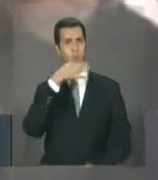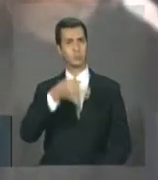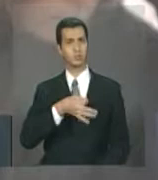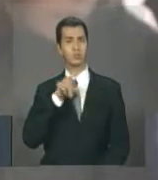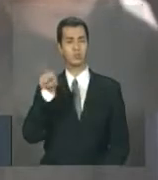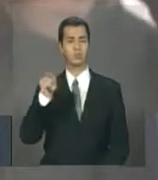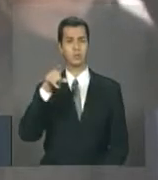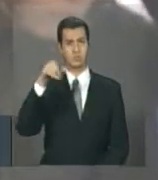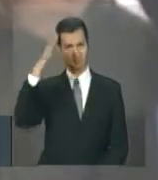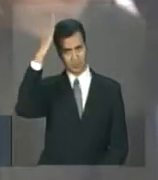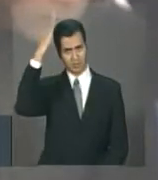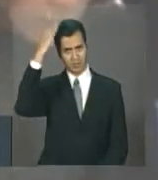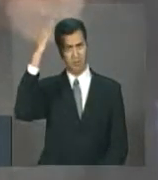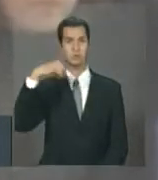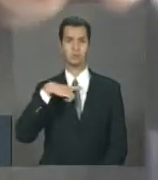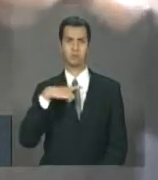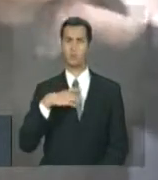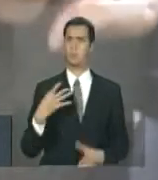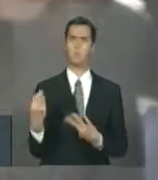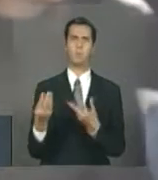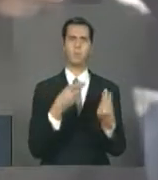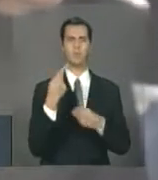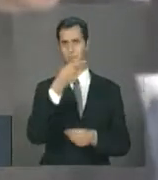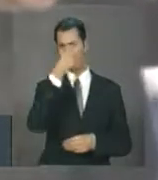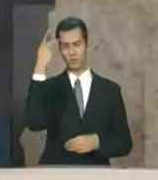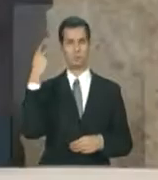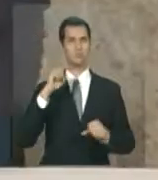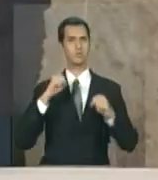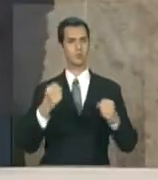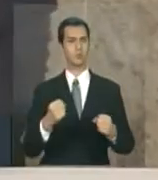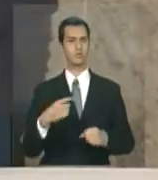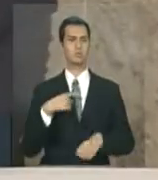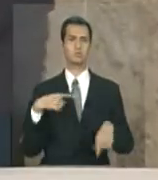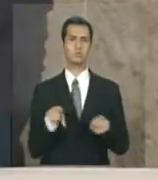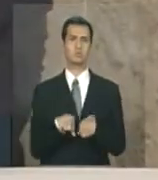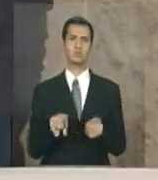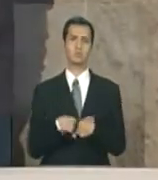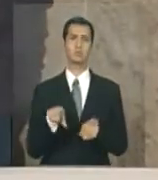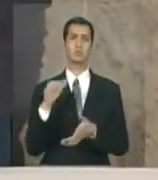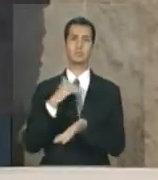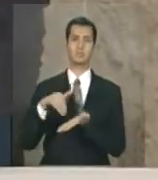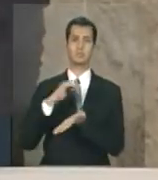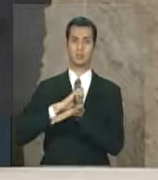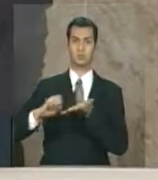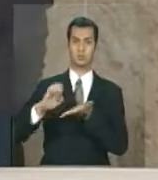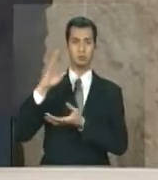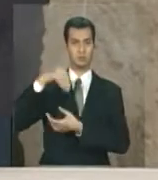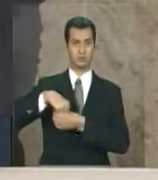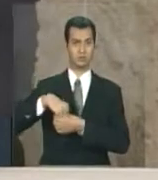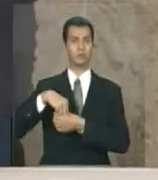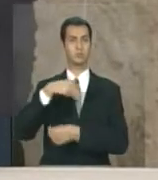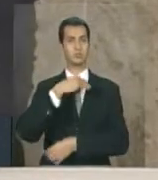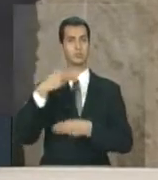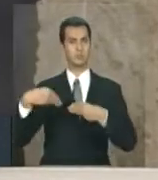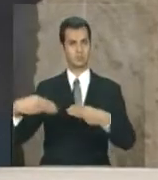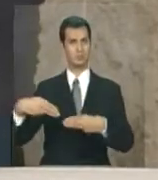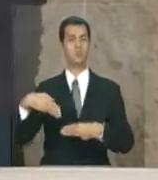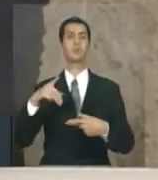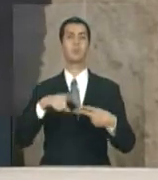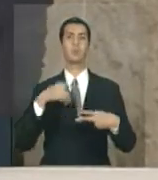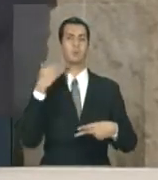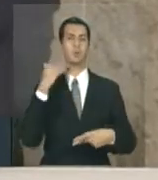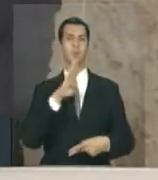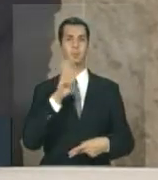no poder, né? O secretário executivo do Ministério Paranaense, Banco do Brasil é